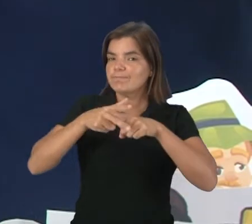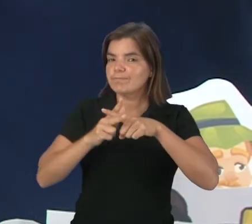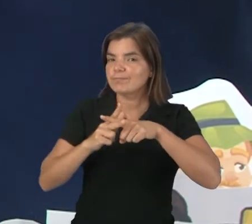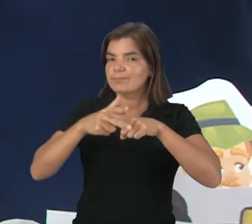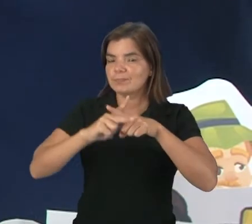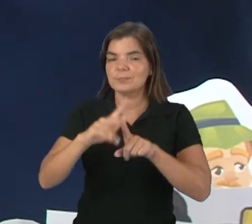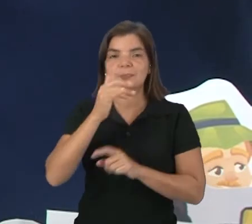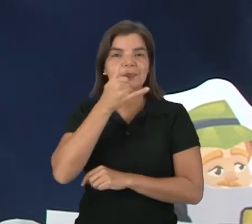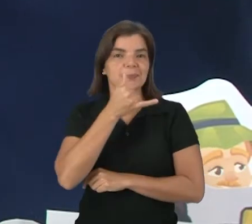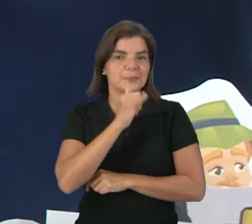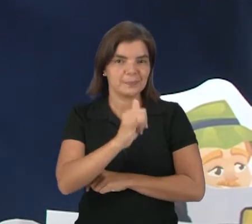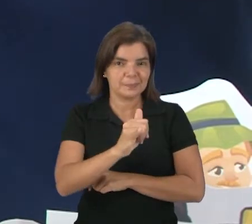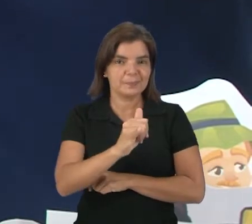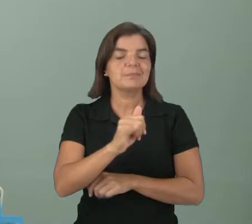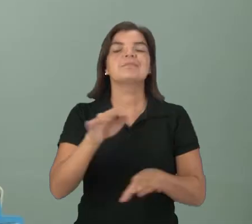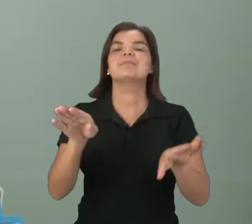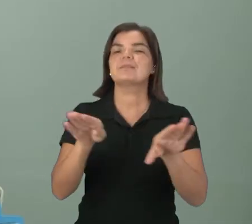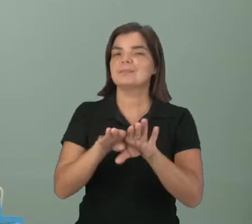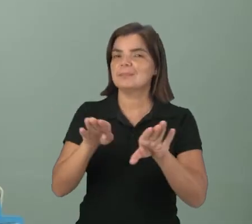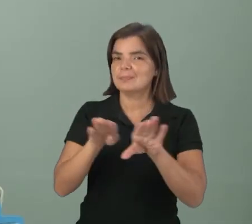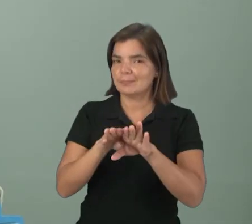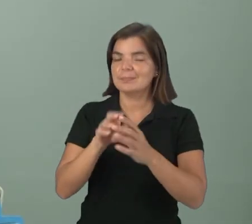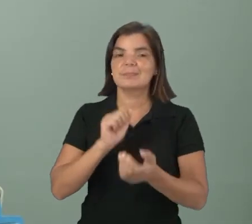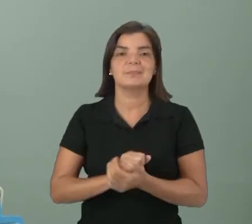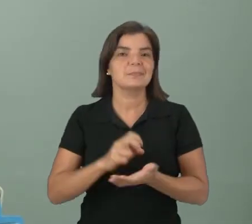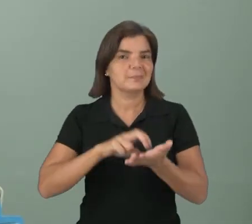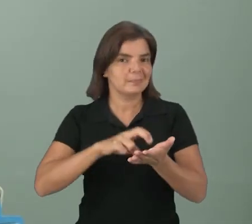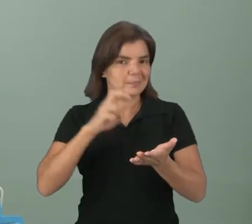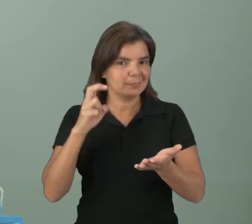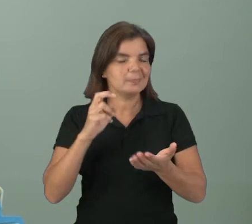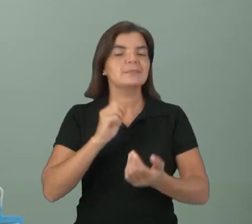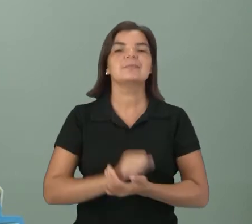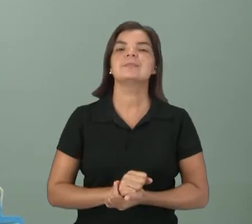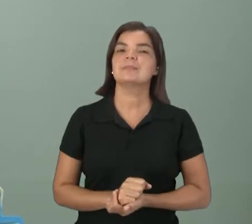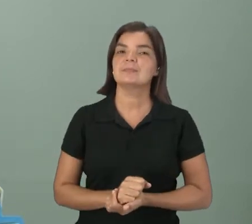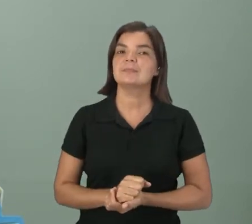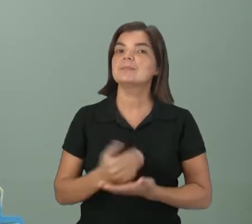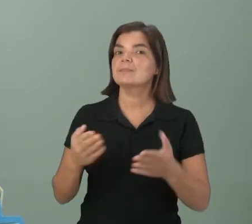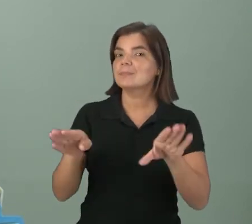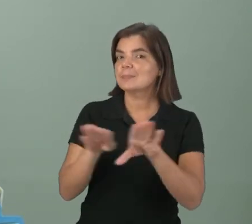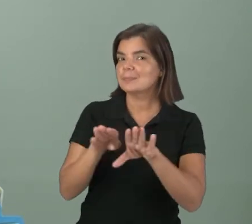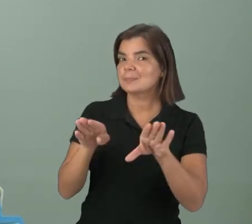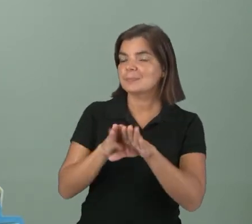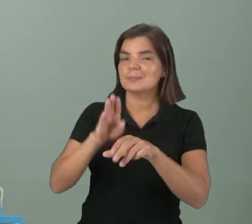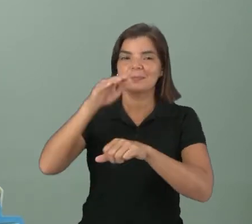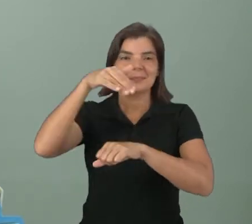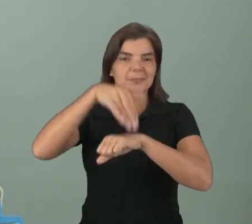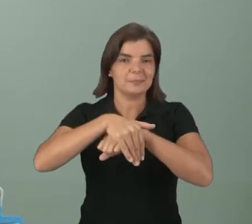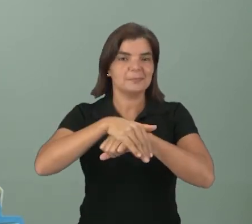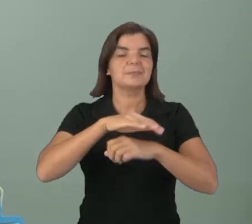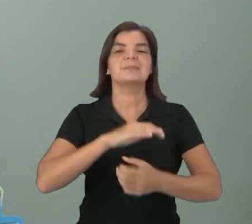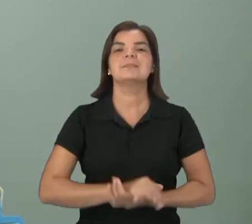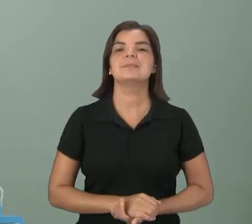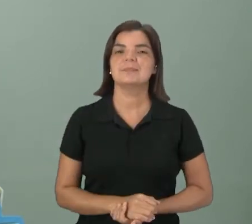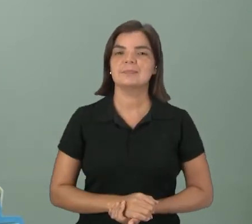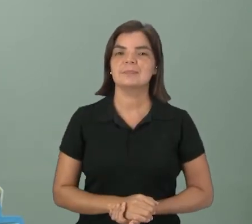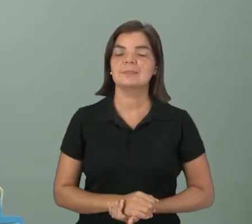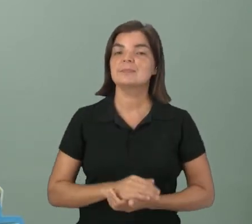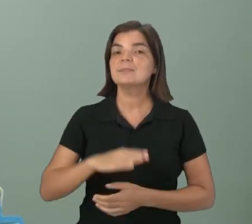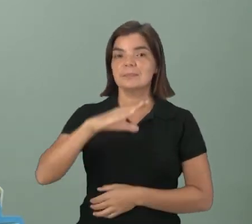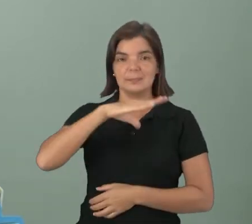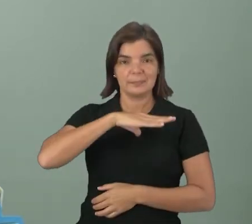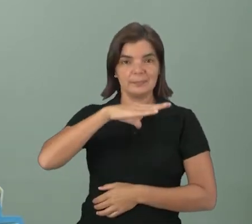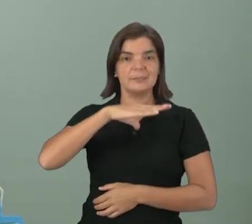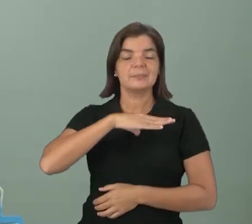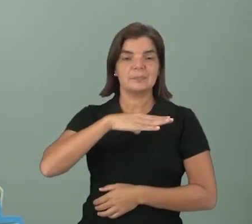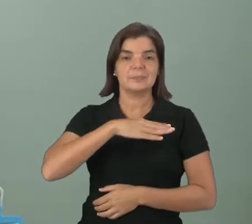certo ele também exerce suas atividades no período do dia assim também como no período noturno na